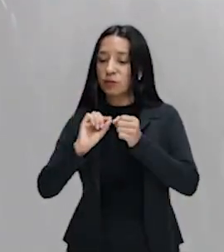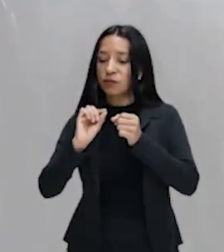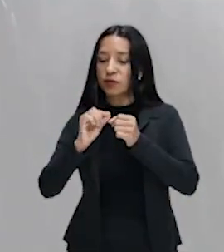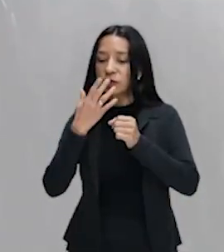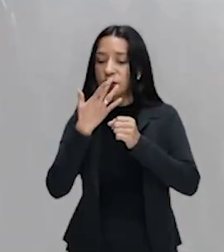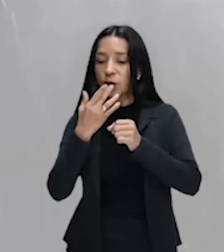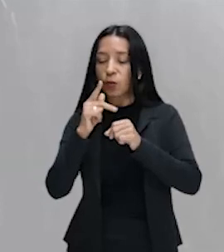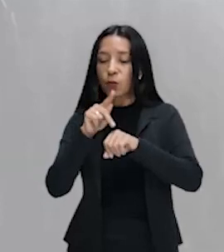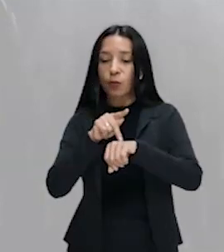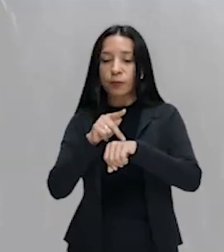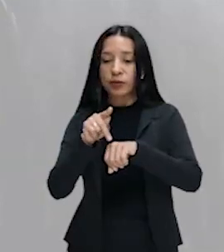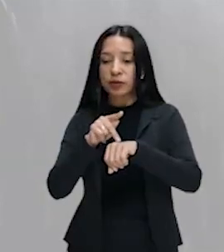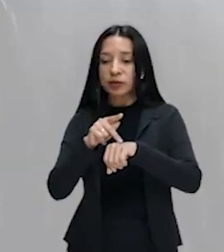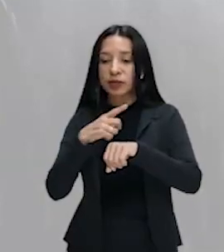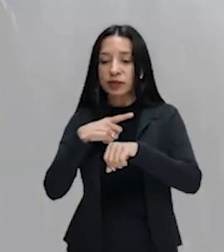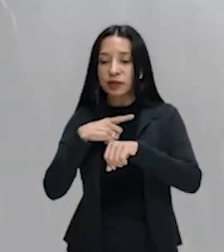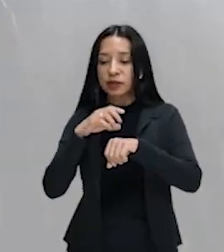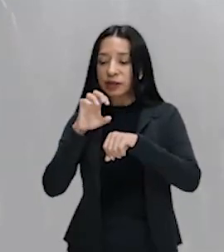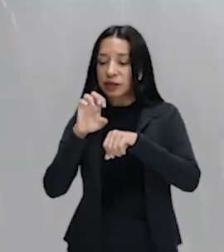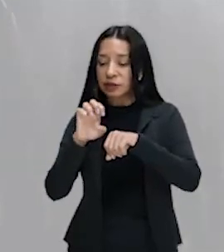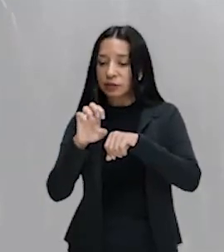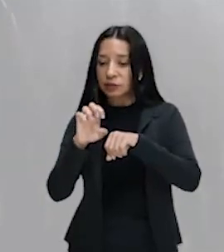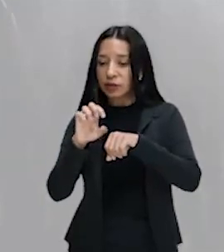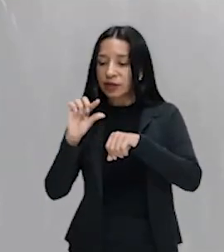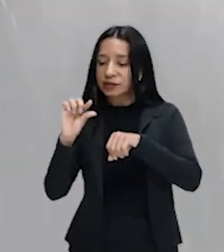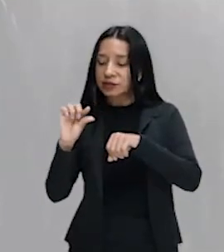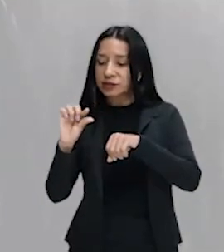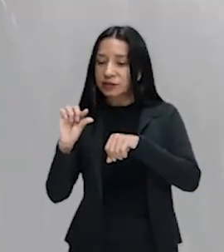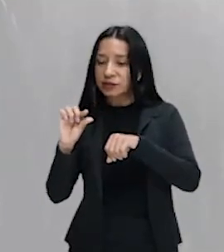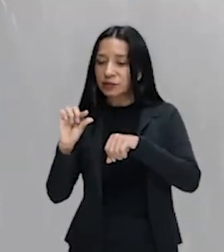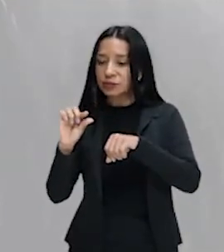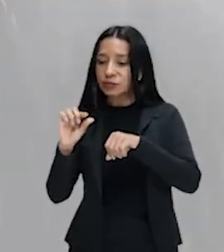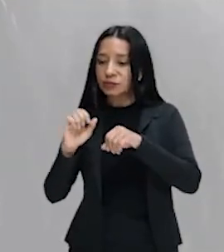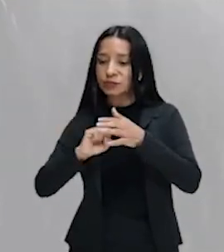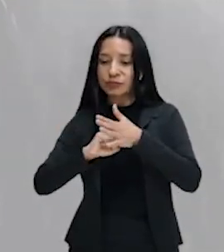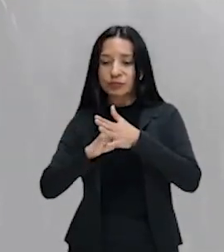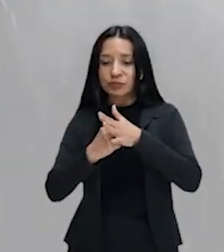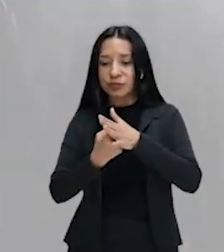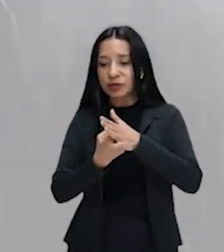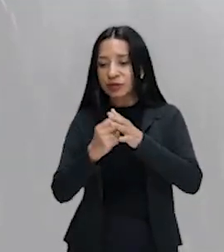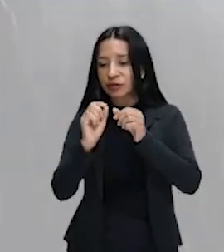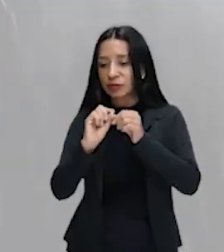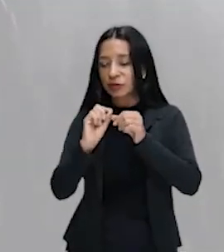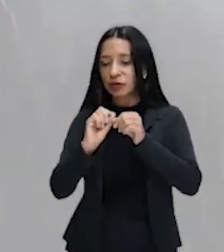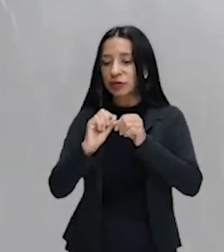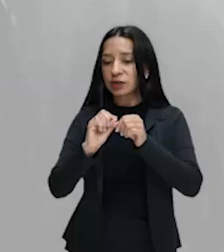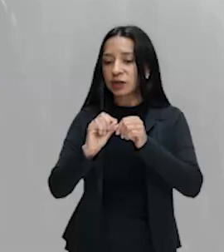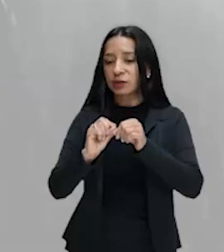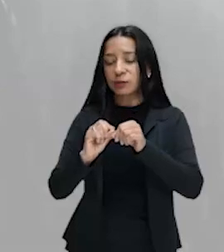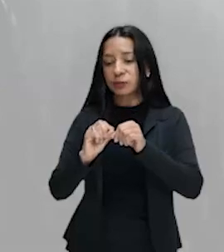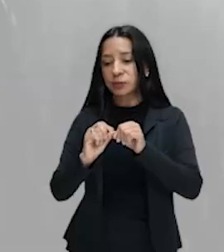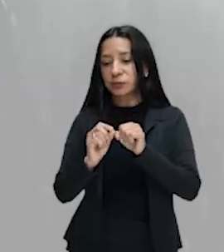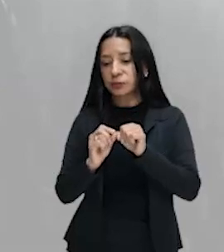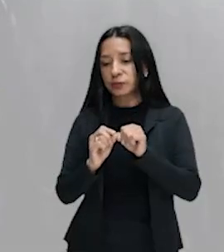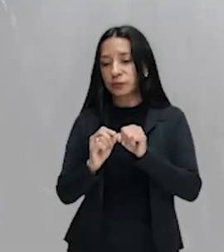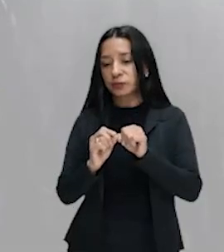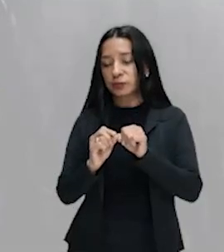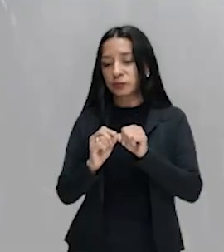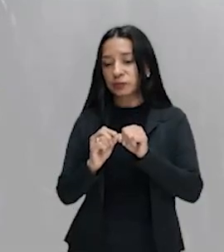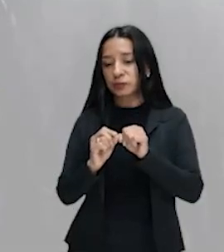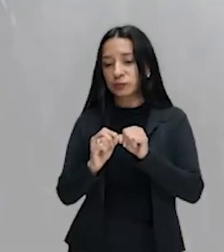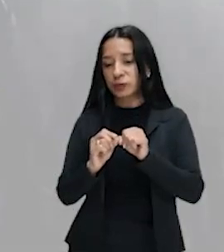tem o Ezinho. O Ezinho impede a ação do Bzão. Ele é epistático sobre este